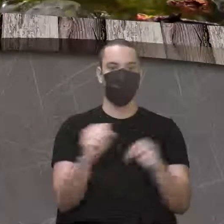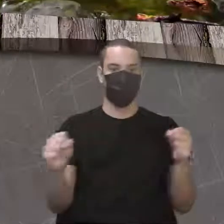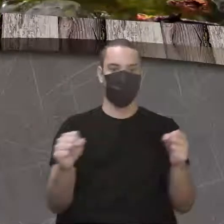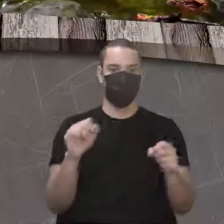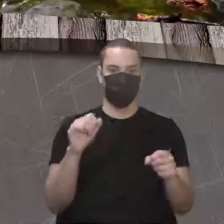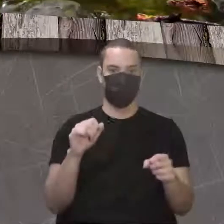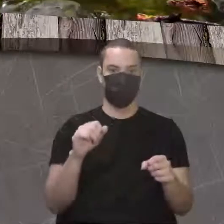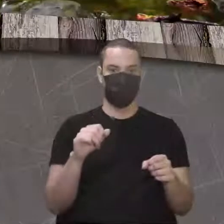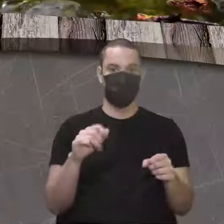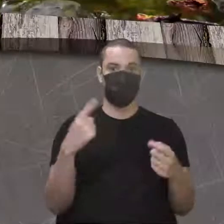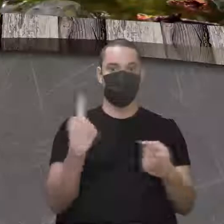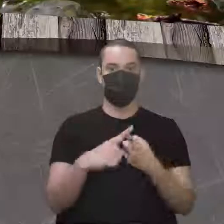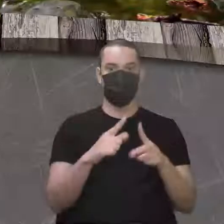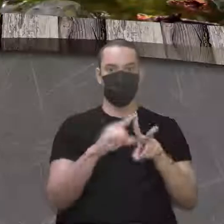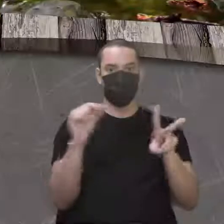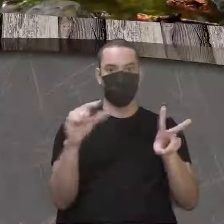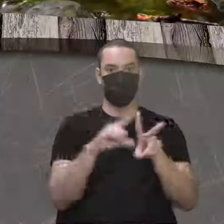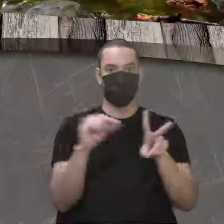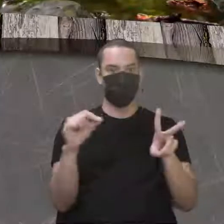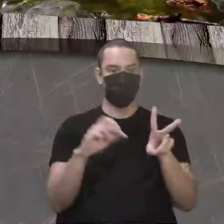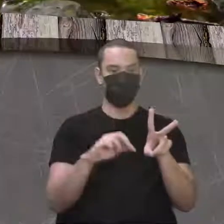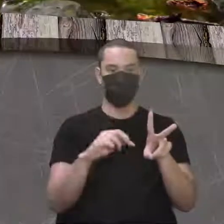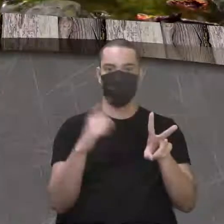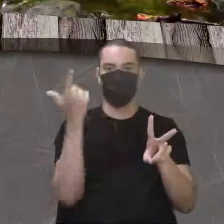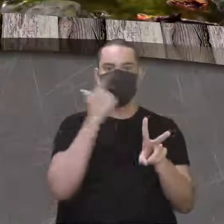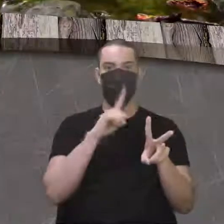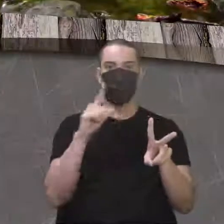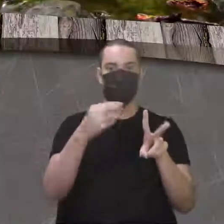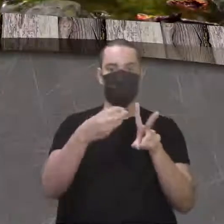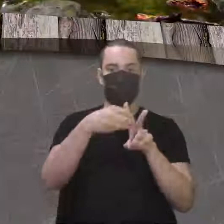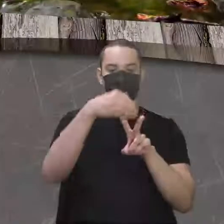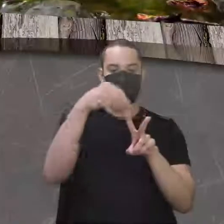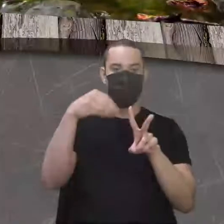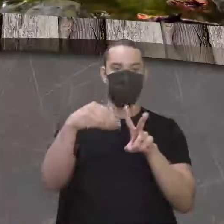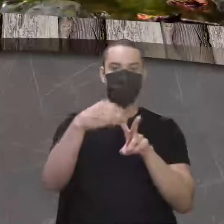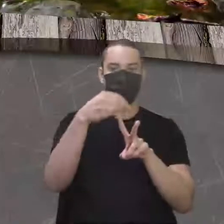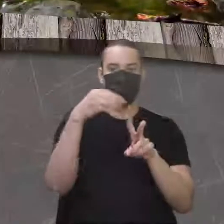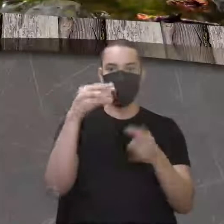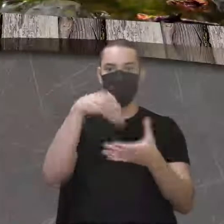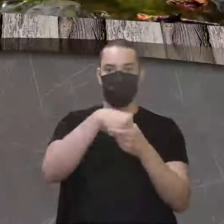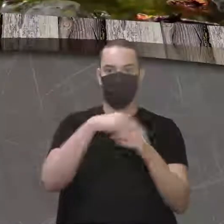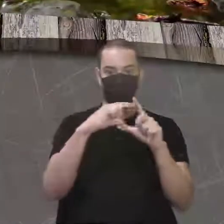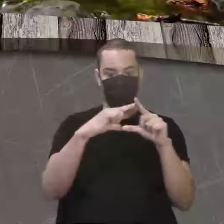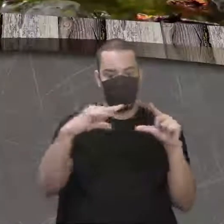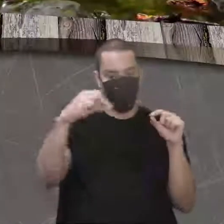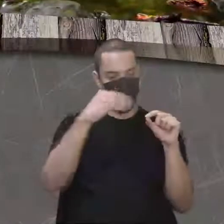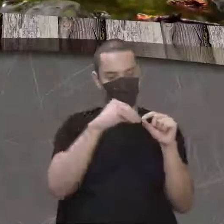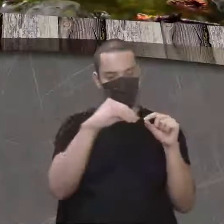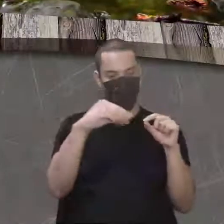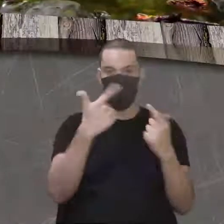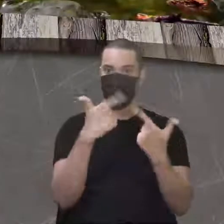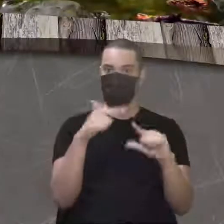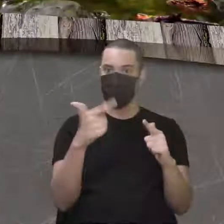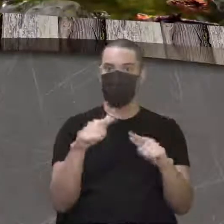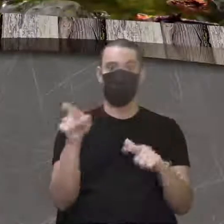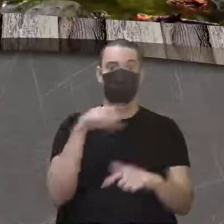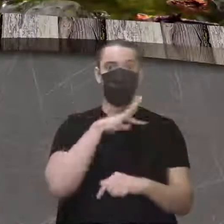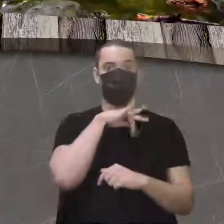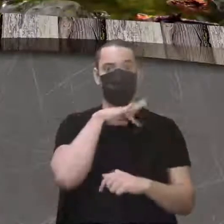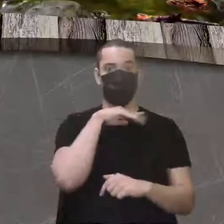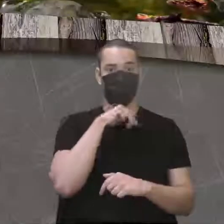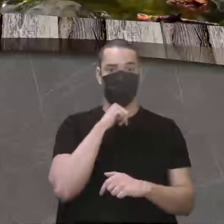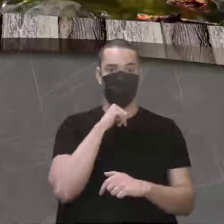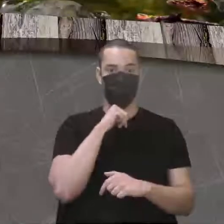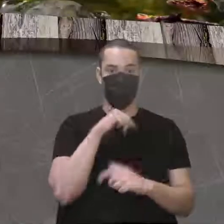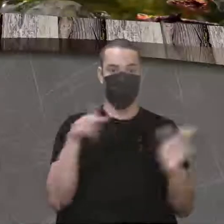formassem, né? Se é uma leguminosa, formava semente ali dentro daquelas vagens, tá? E isso era ruim para